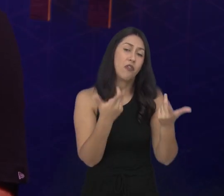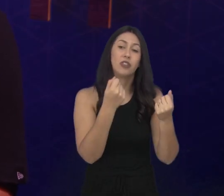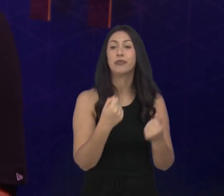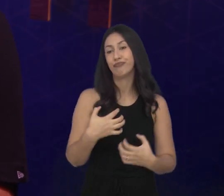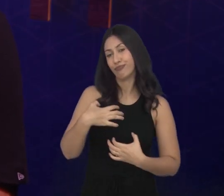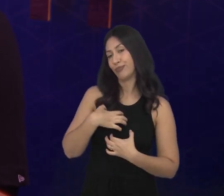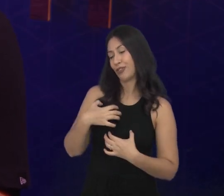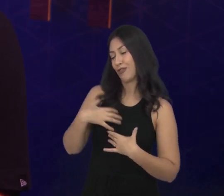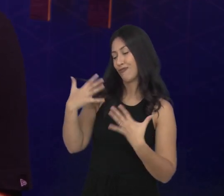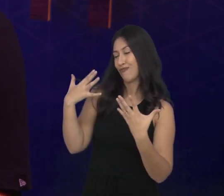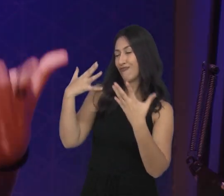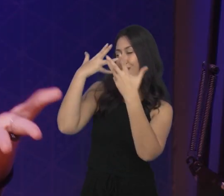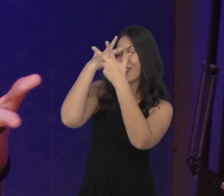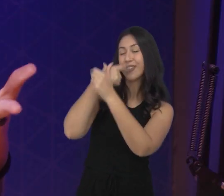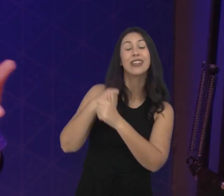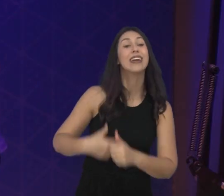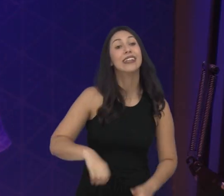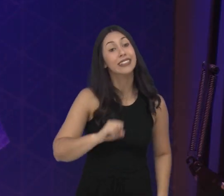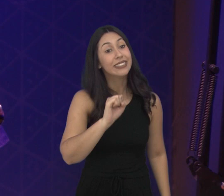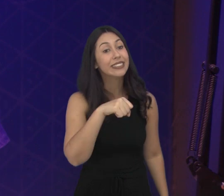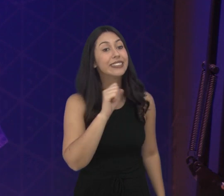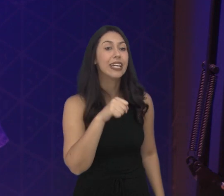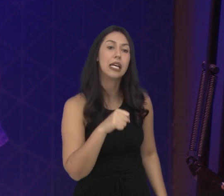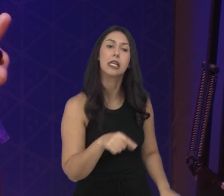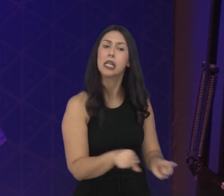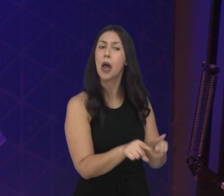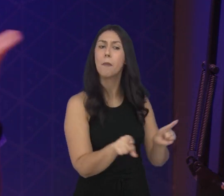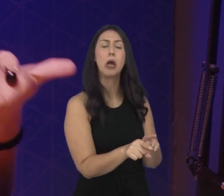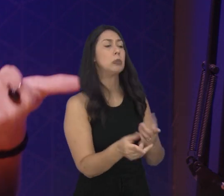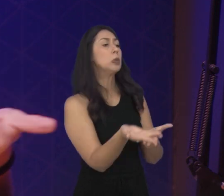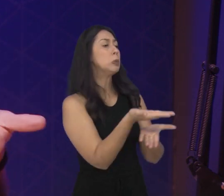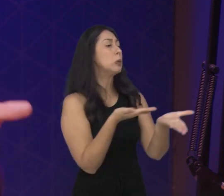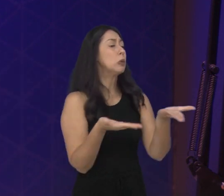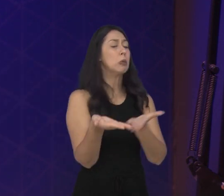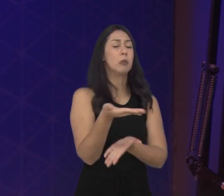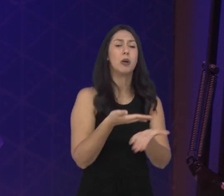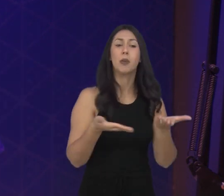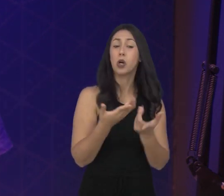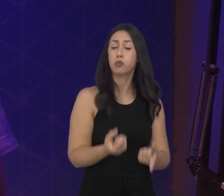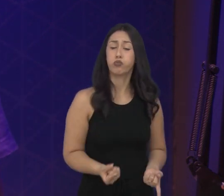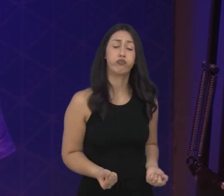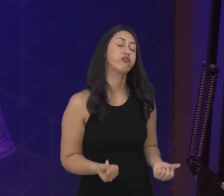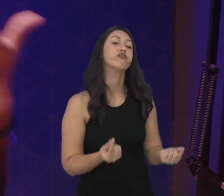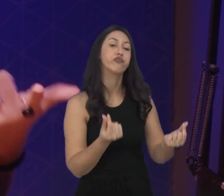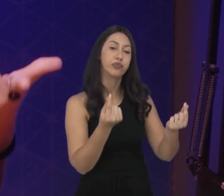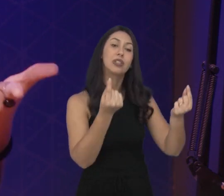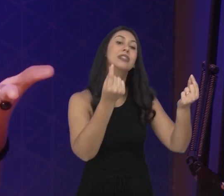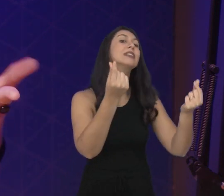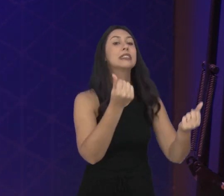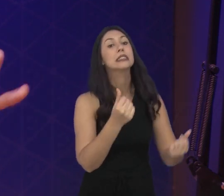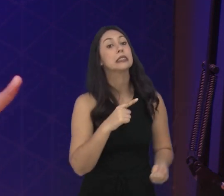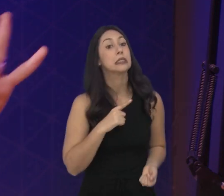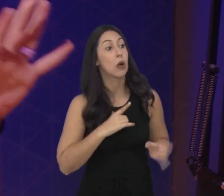sente bonita, tal. Exatamente. Ela é bem sucedida socialmente,